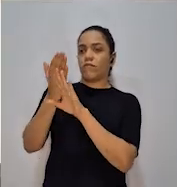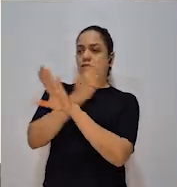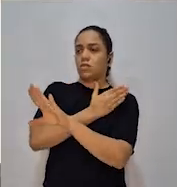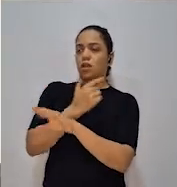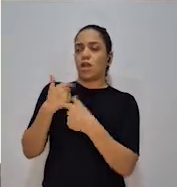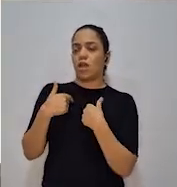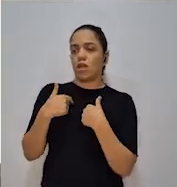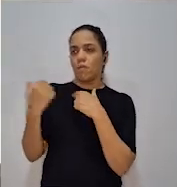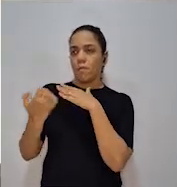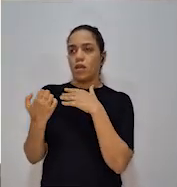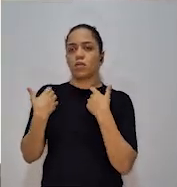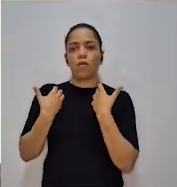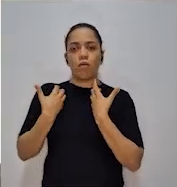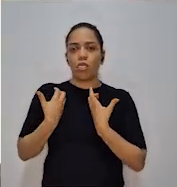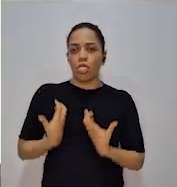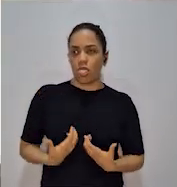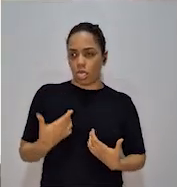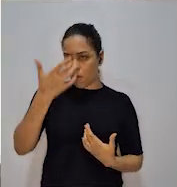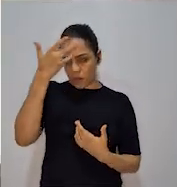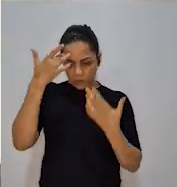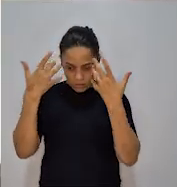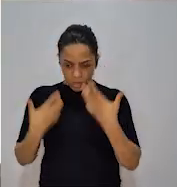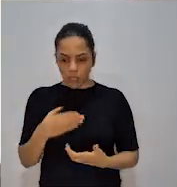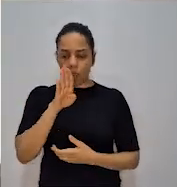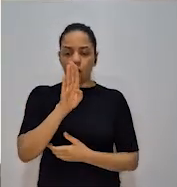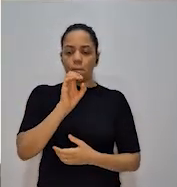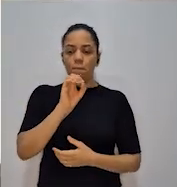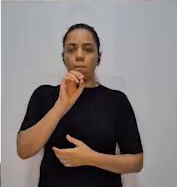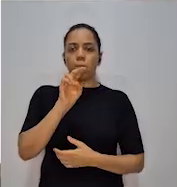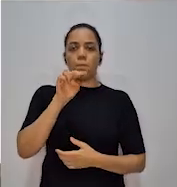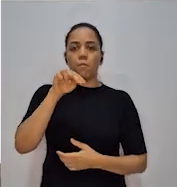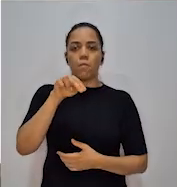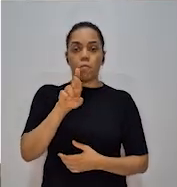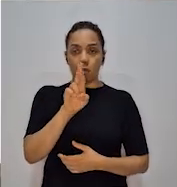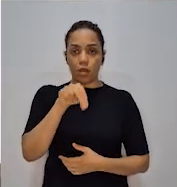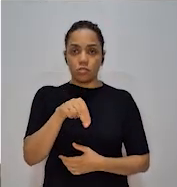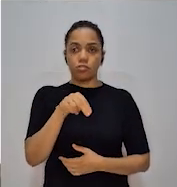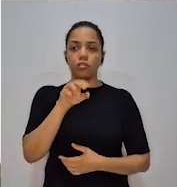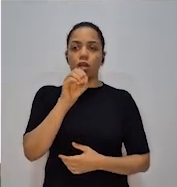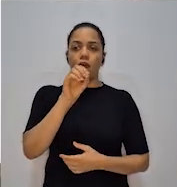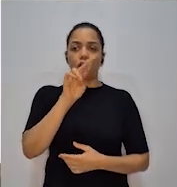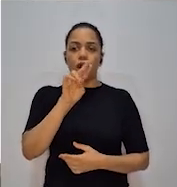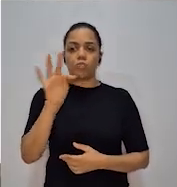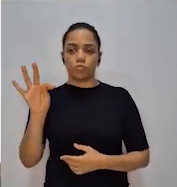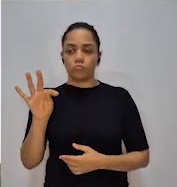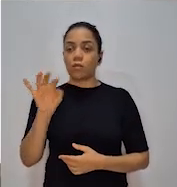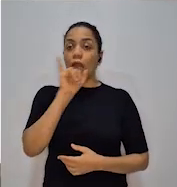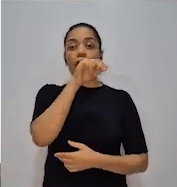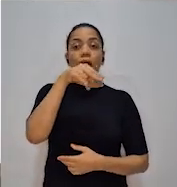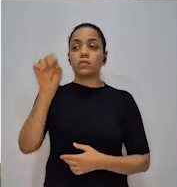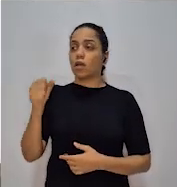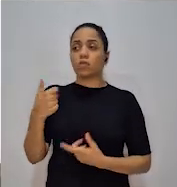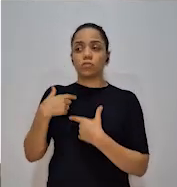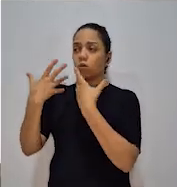burnout. E agora eu estou no período de reabilitação profissional. E o INSS não está preparado